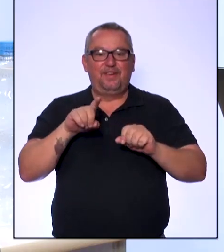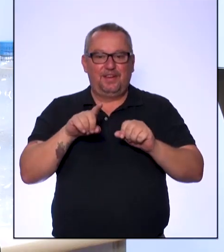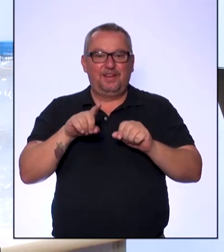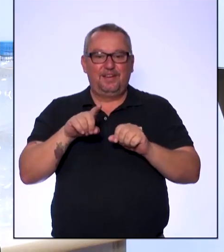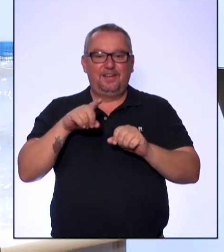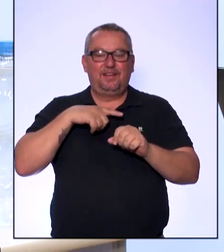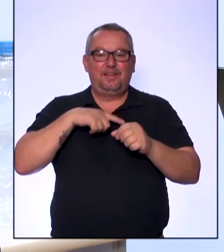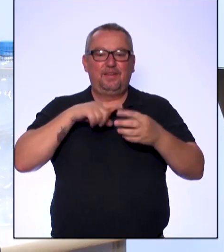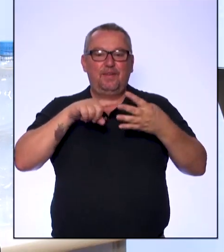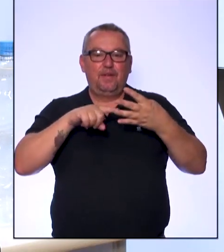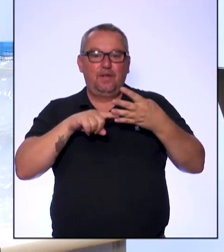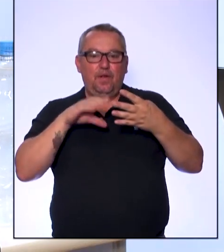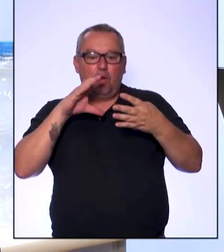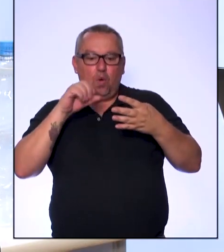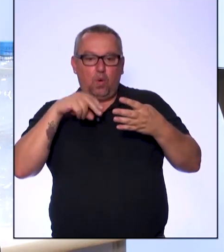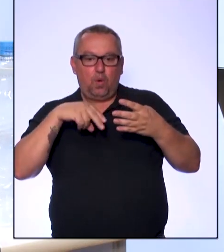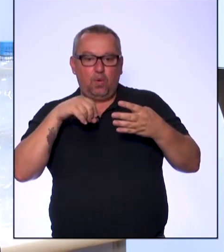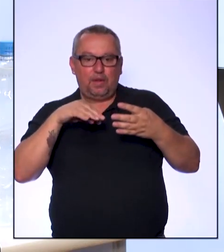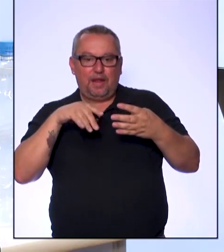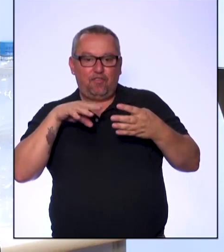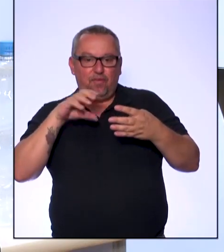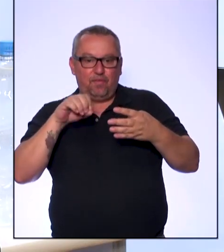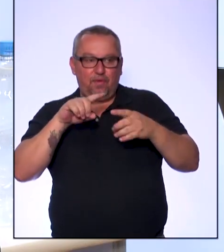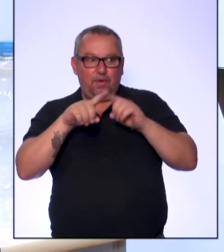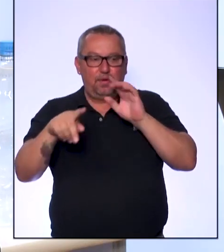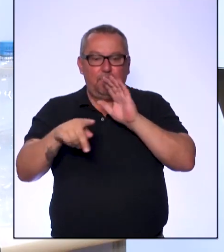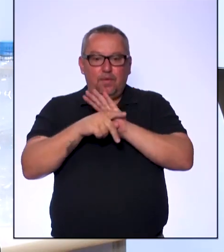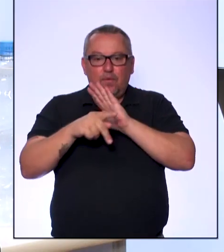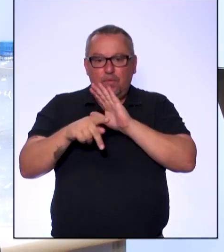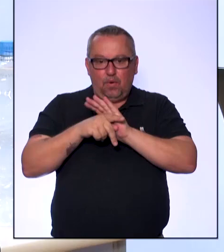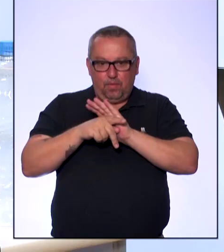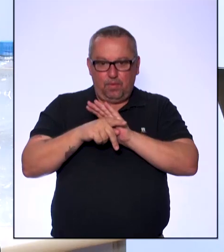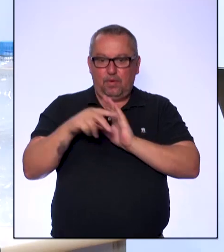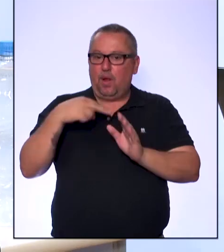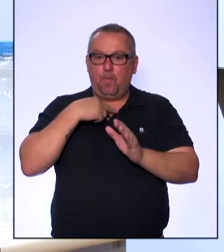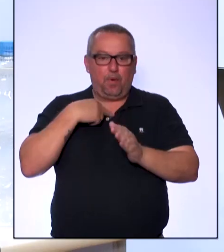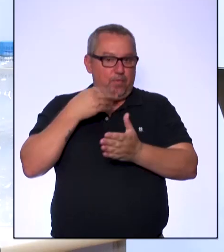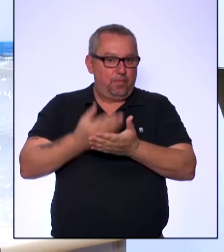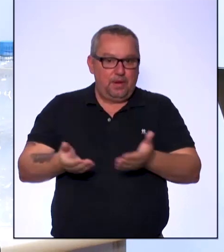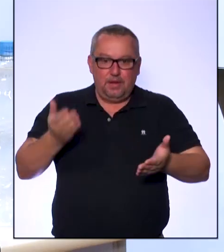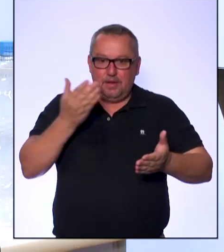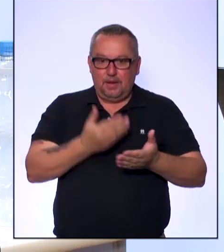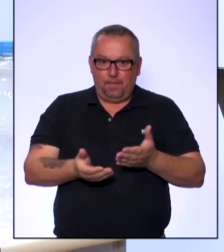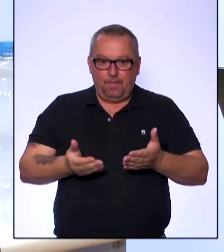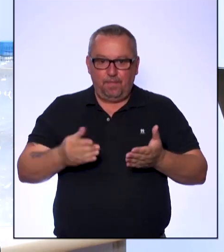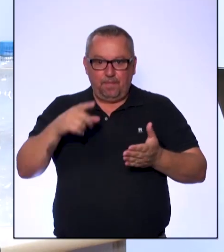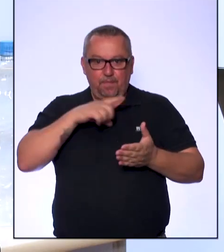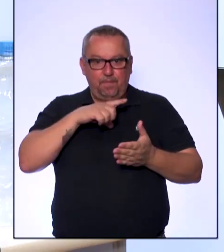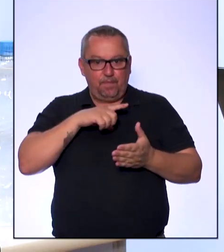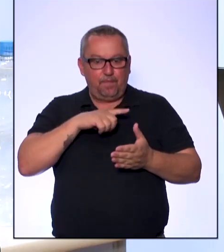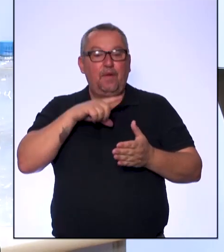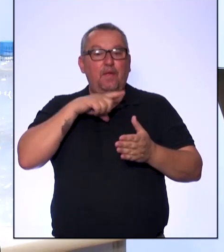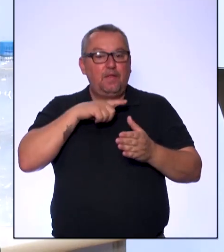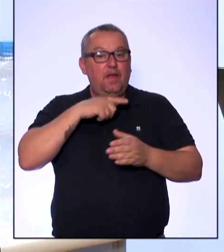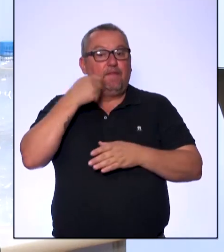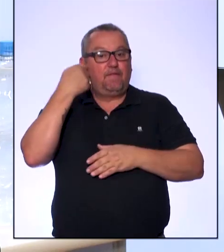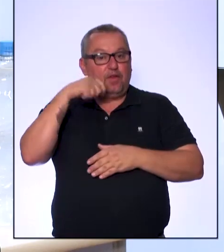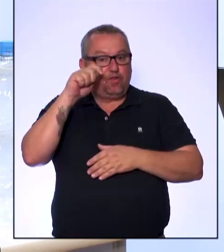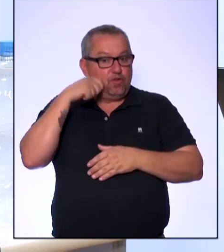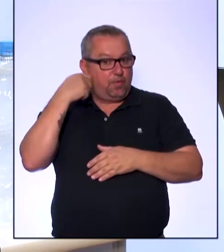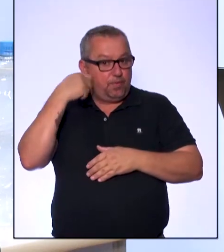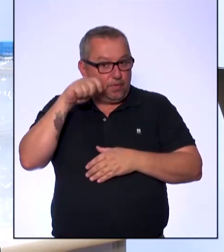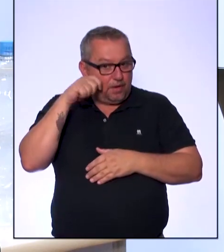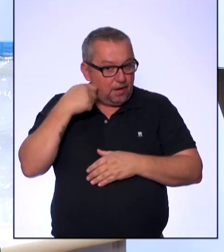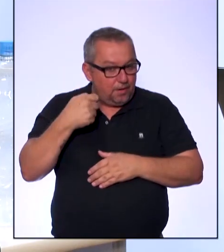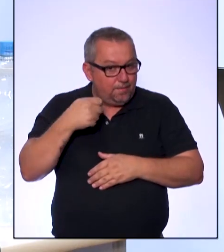sentido conotativo, que é o sentido figurado. Isso vocês não podem esquecer, porque vocês têm que lembrar isso para sempre, porque cai em vestibular, vocês vão